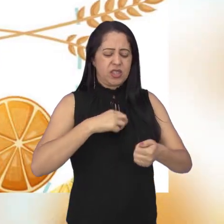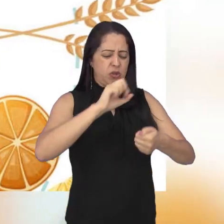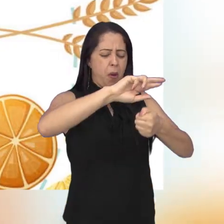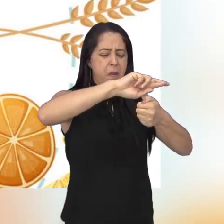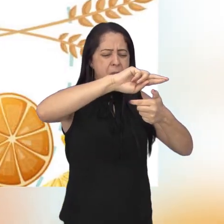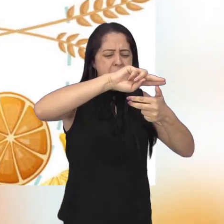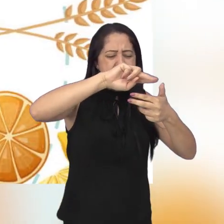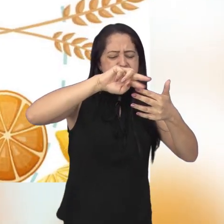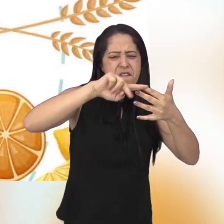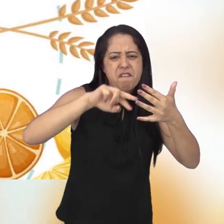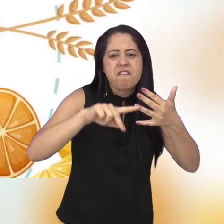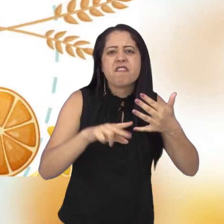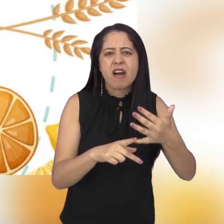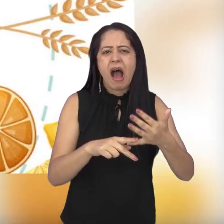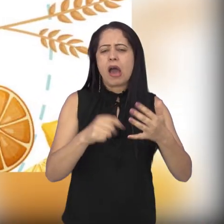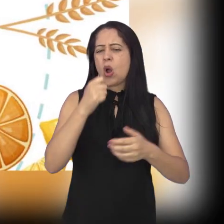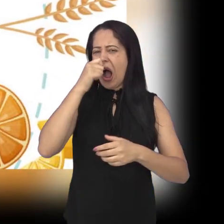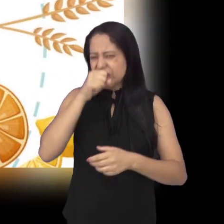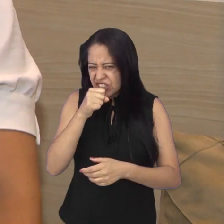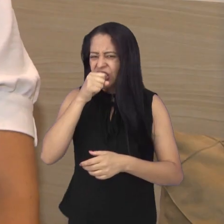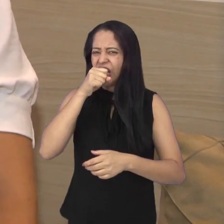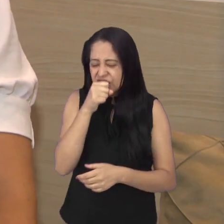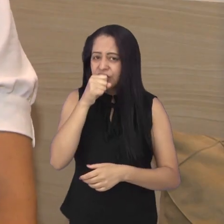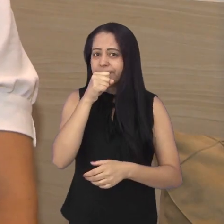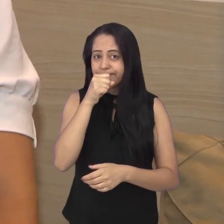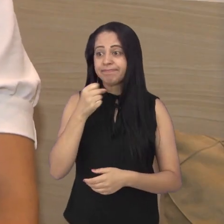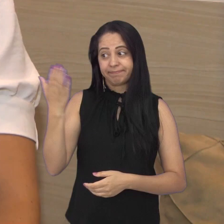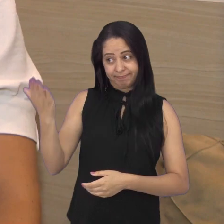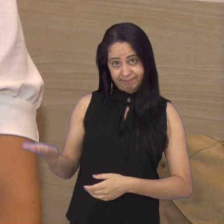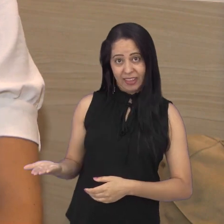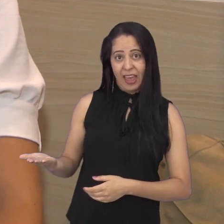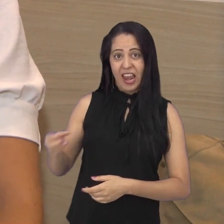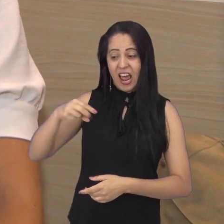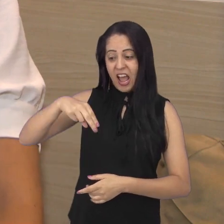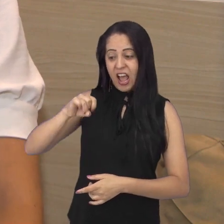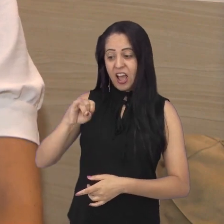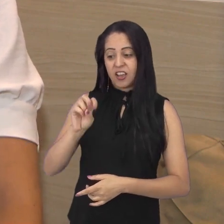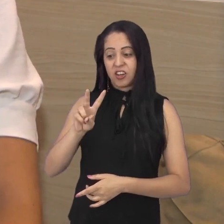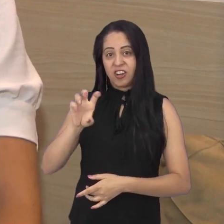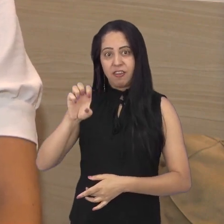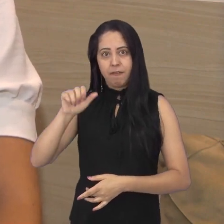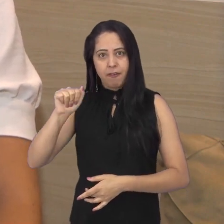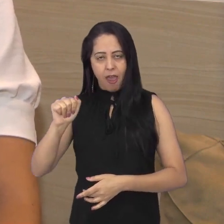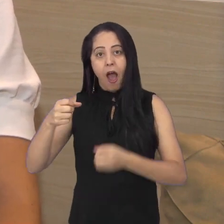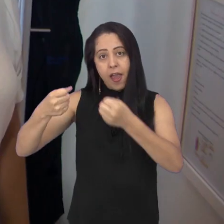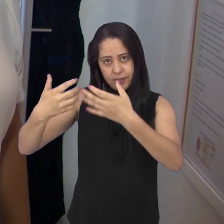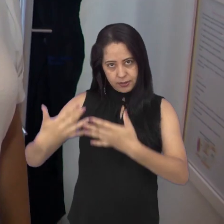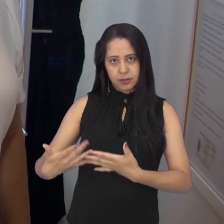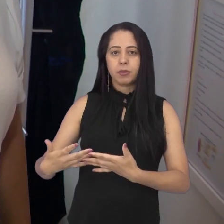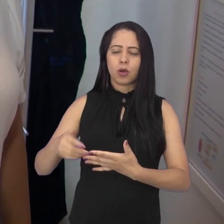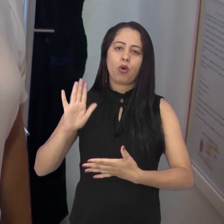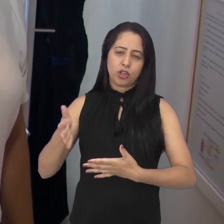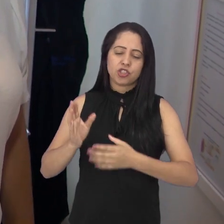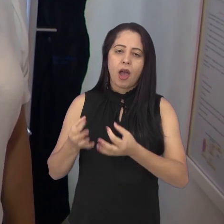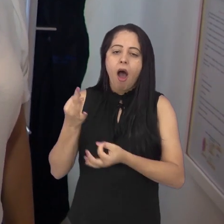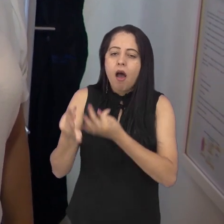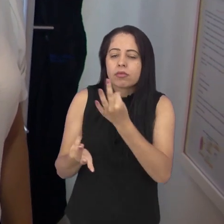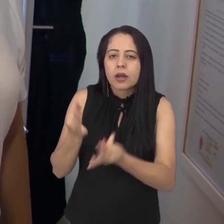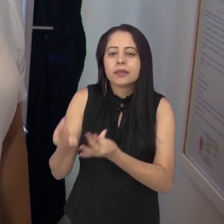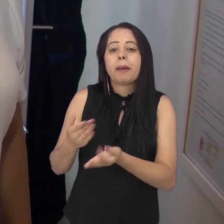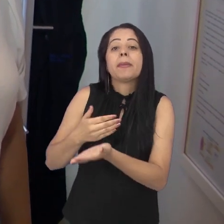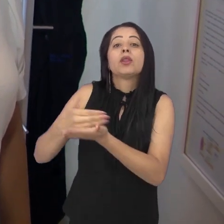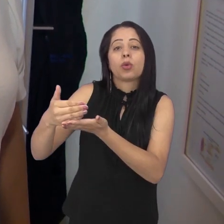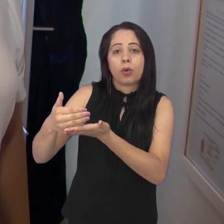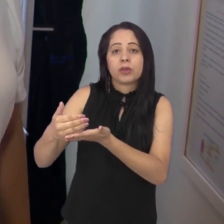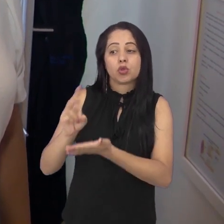vêm acompanhados de uma série de espirros, como explicou a Nívia, que realiza um tratamento para melhorar as crises